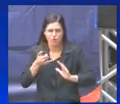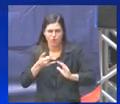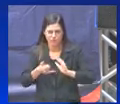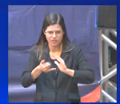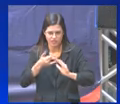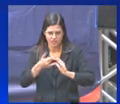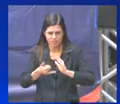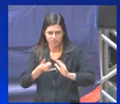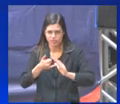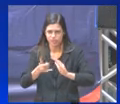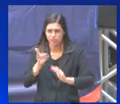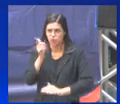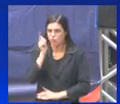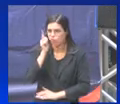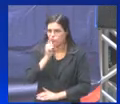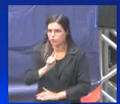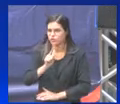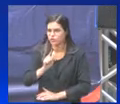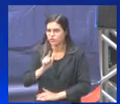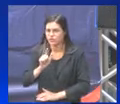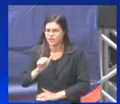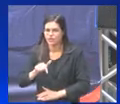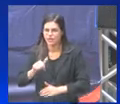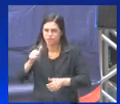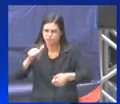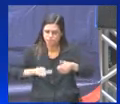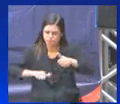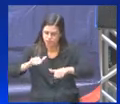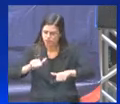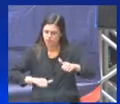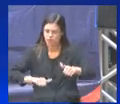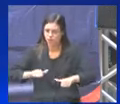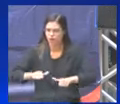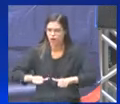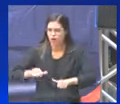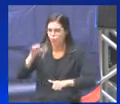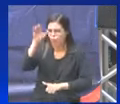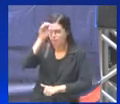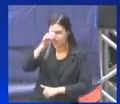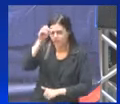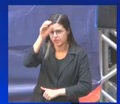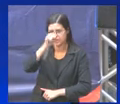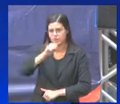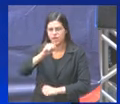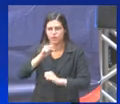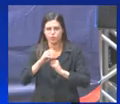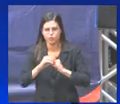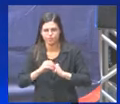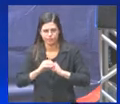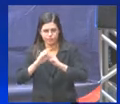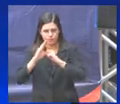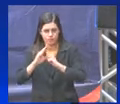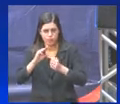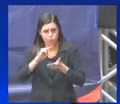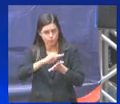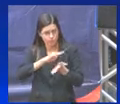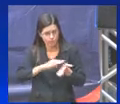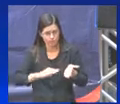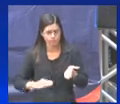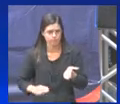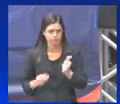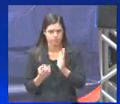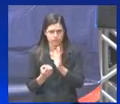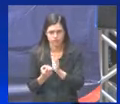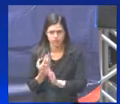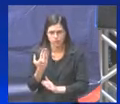medir o nível de retenção de conhecimento e toda uma metodologia que foi criada